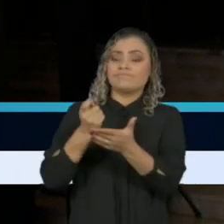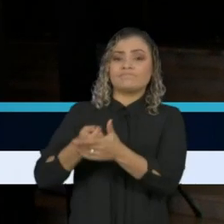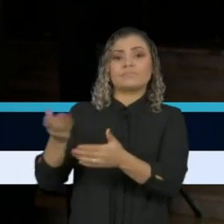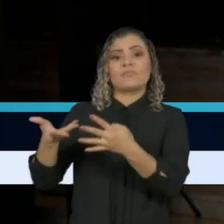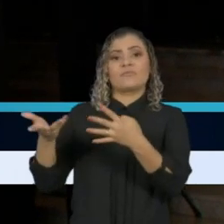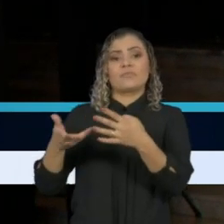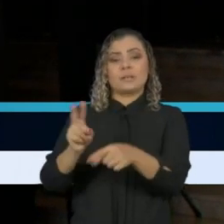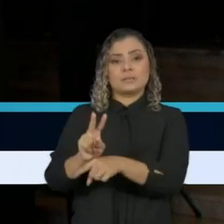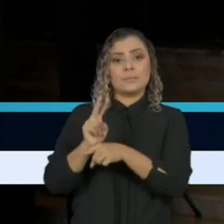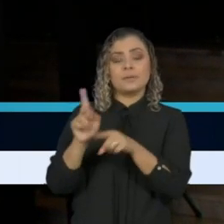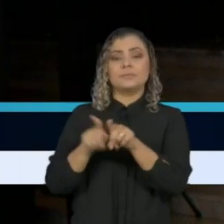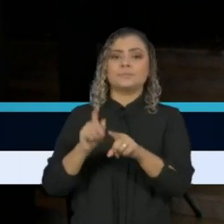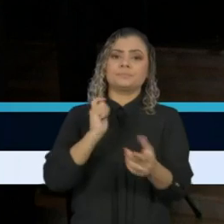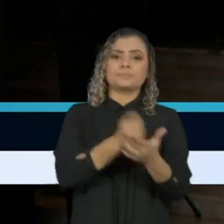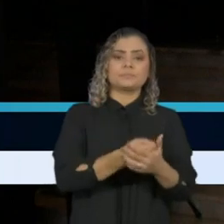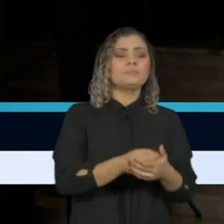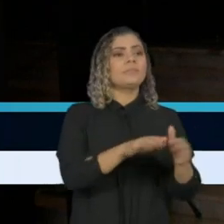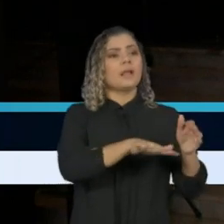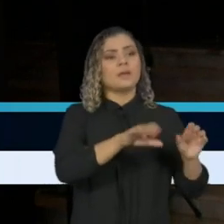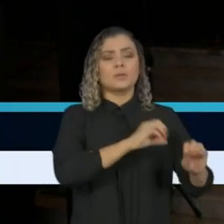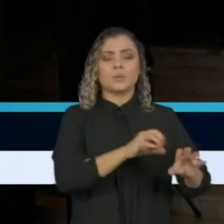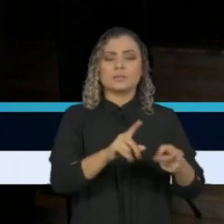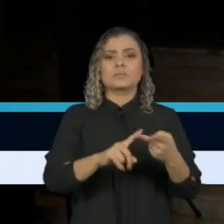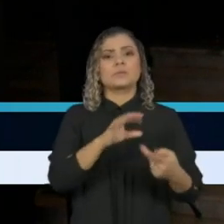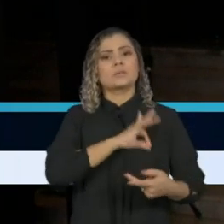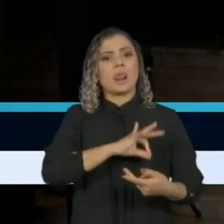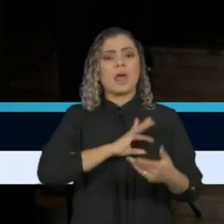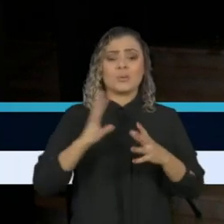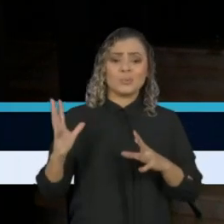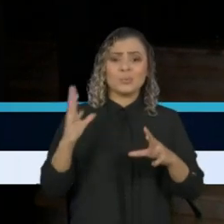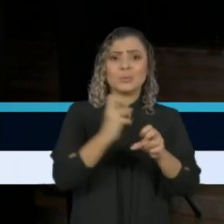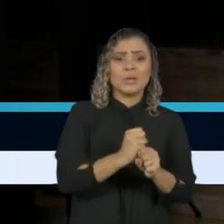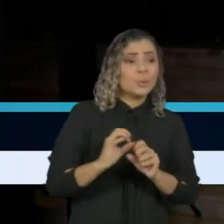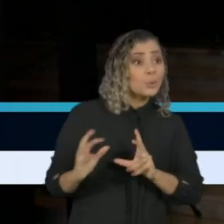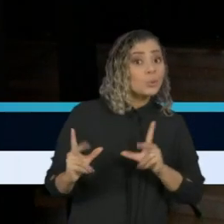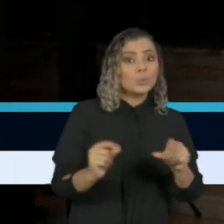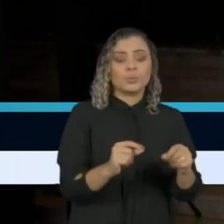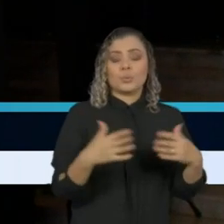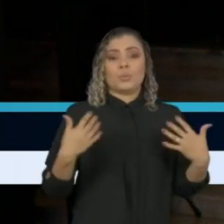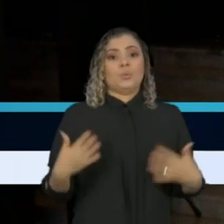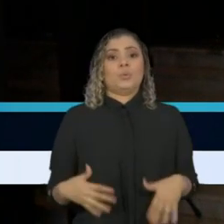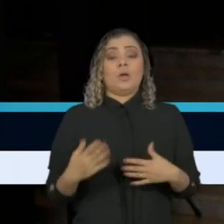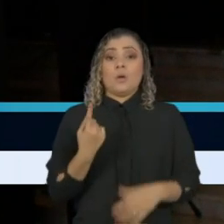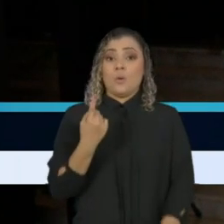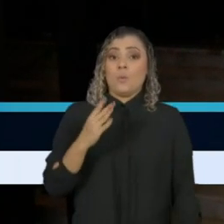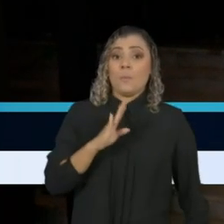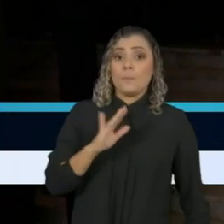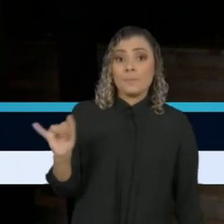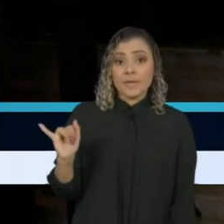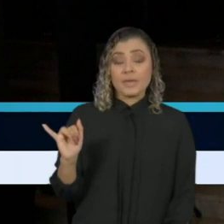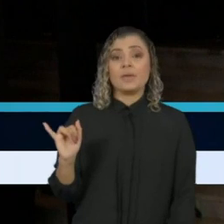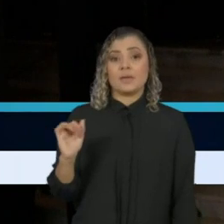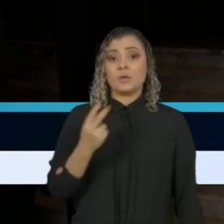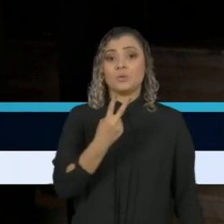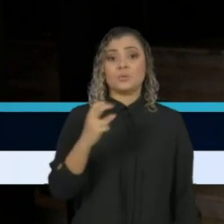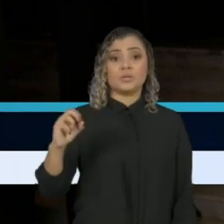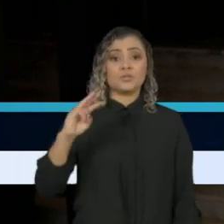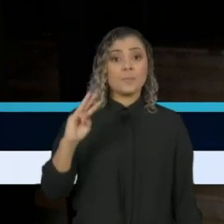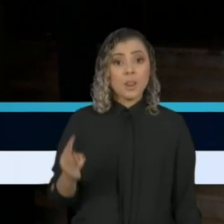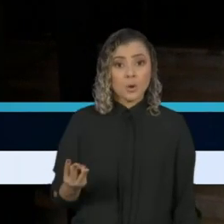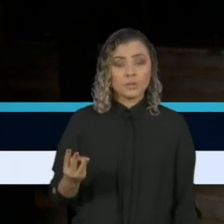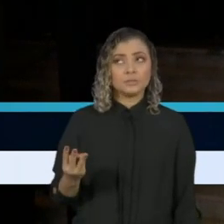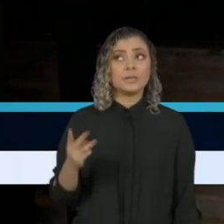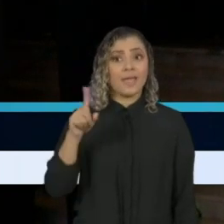de pagamento, as despesas da educação, ou seja, quando você soma e separa ali 1 bilhão e 200 milhões, que é